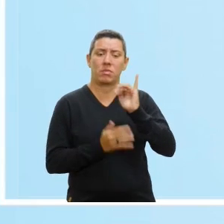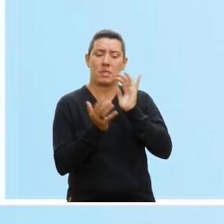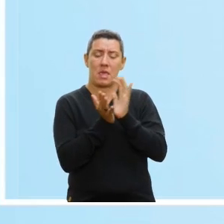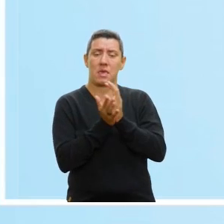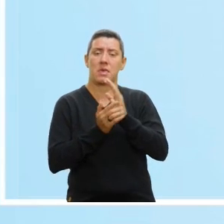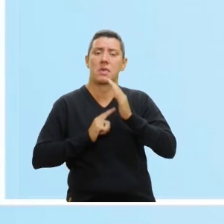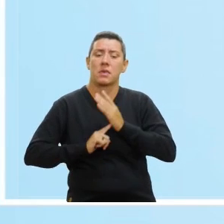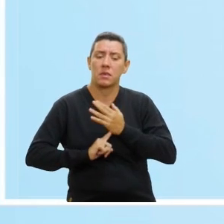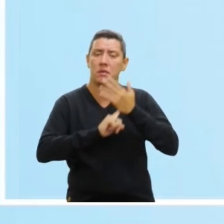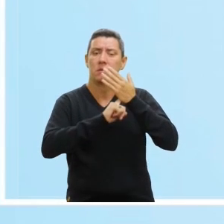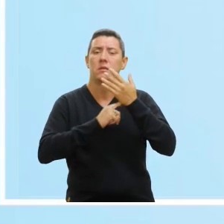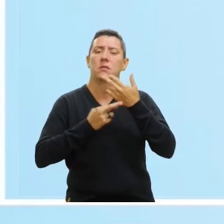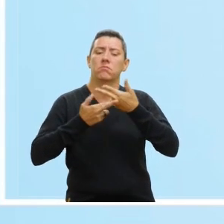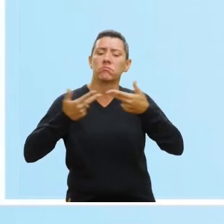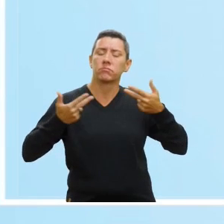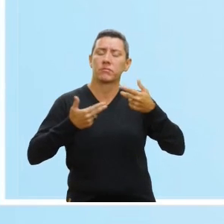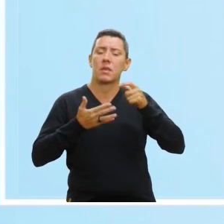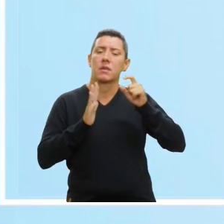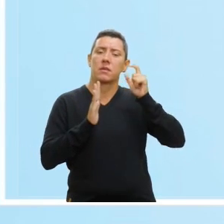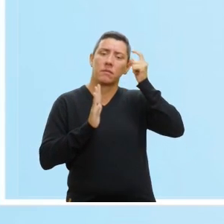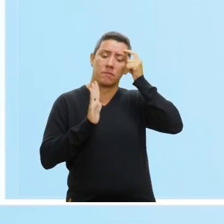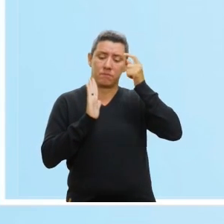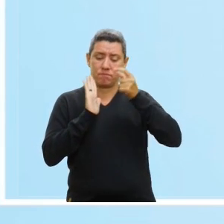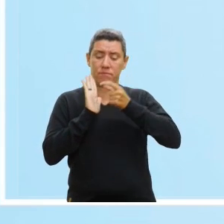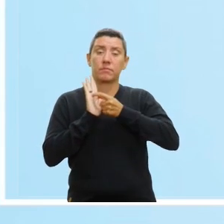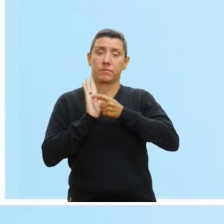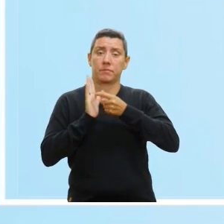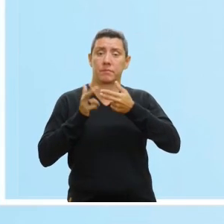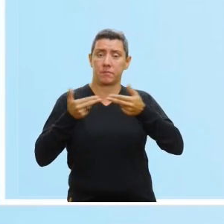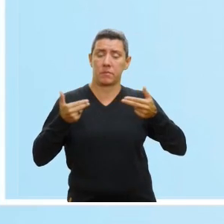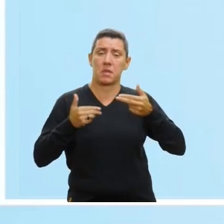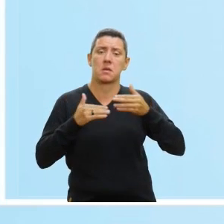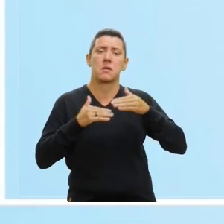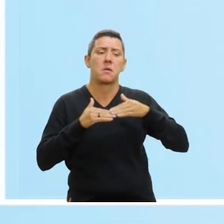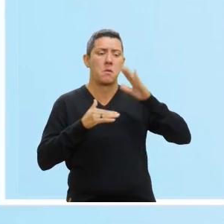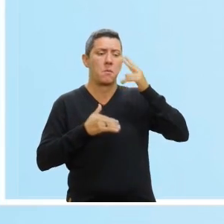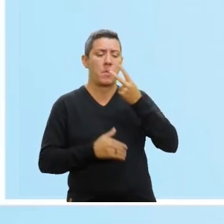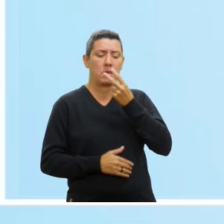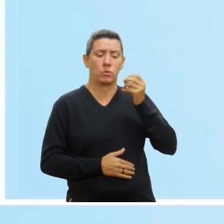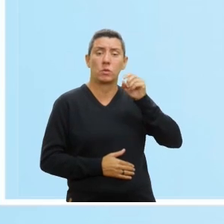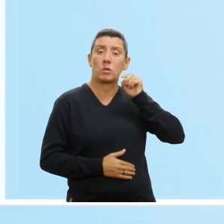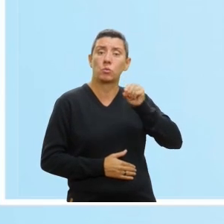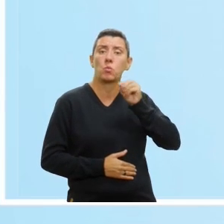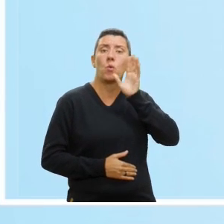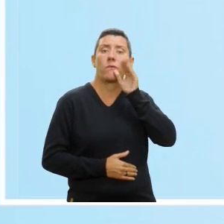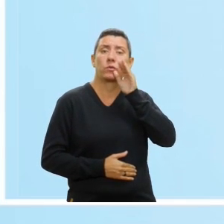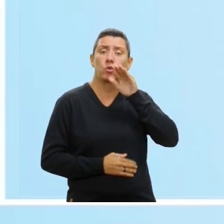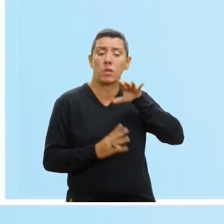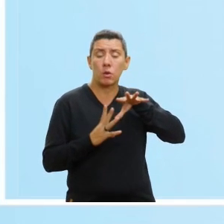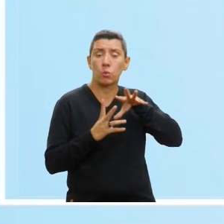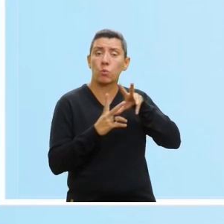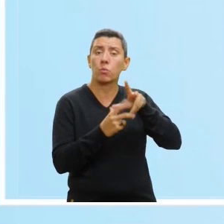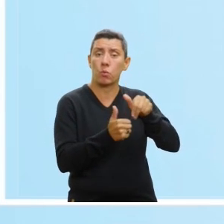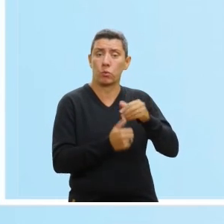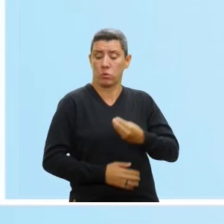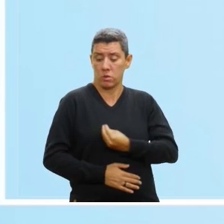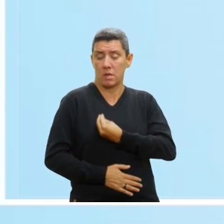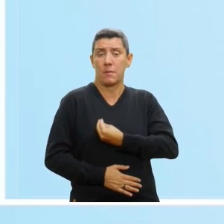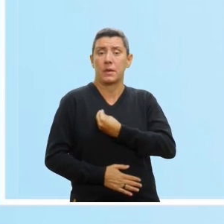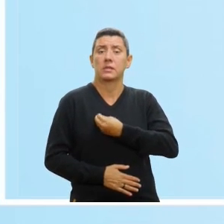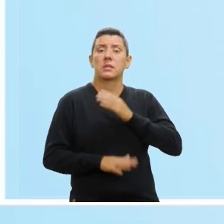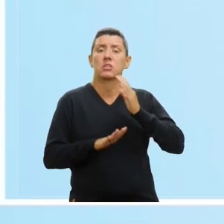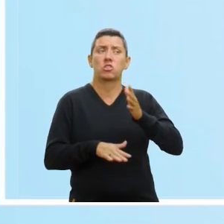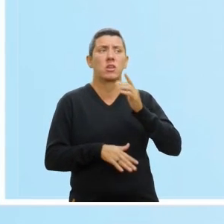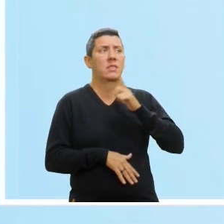de dispositivos inteligentes, né? A Huawei ela tem quase 200 mil funcionários aí no mundo todo, ela está presente em mais de